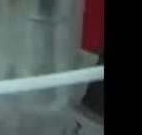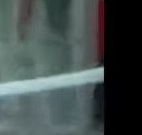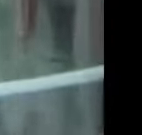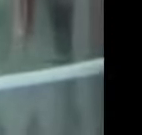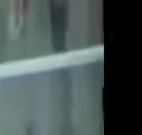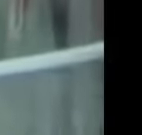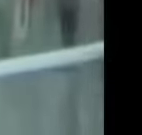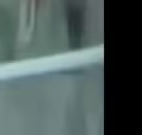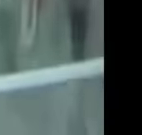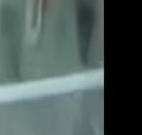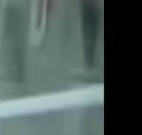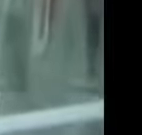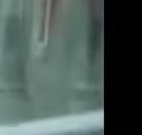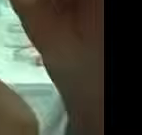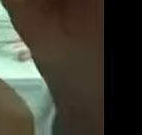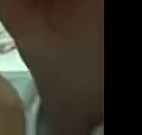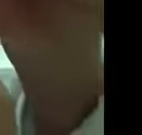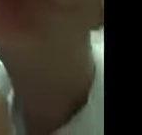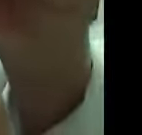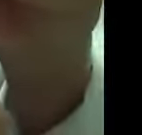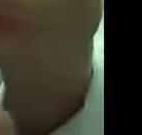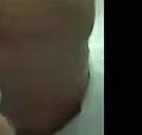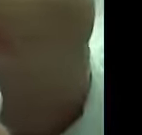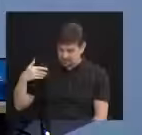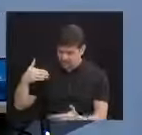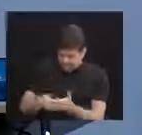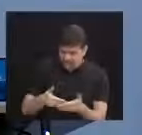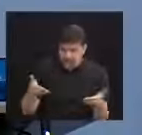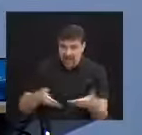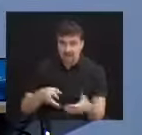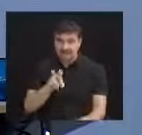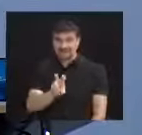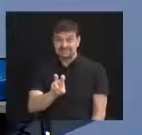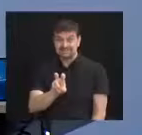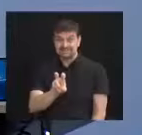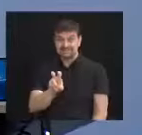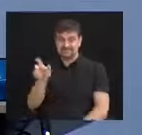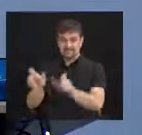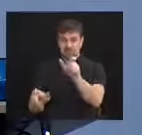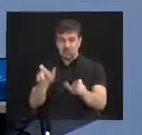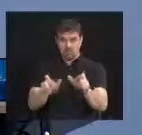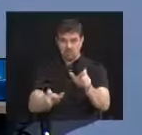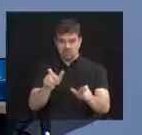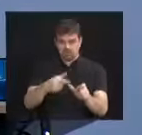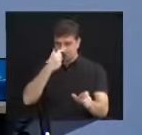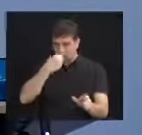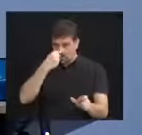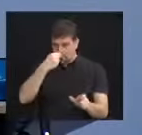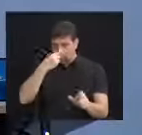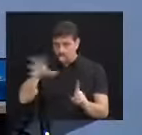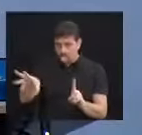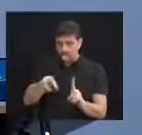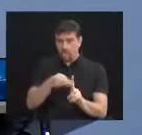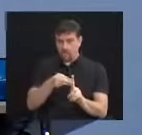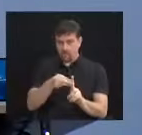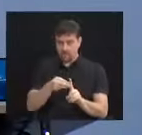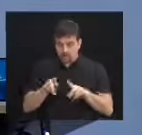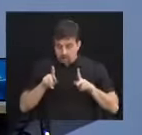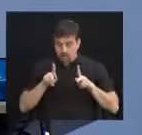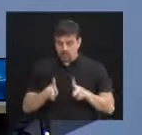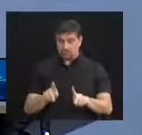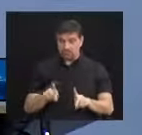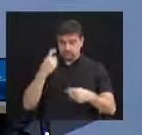apenas a partir do dia 30 de abril soma-se a preocupação joga a população está muito assustado e preocupado